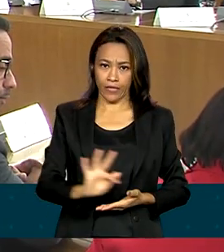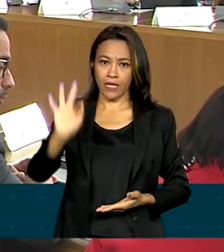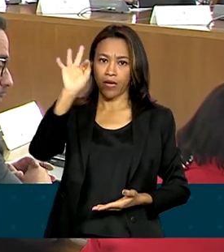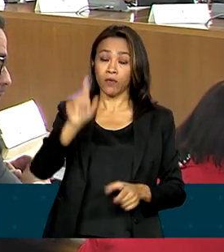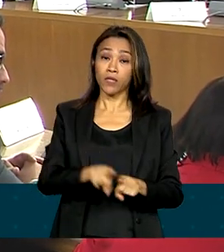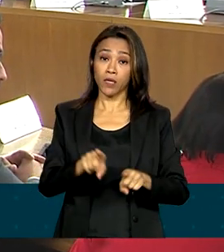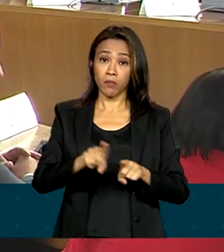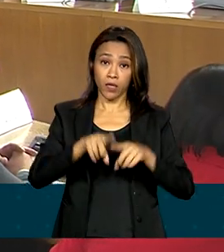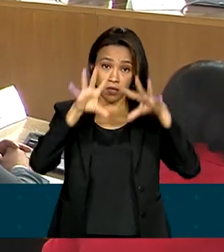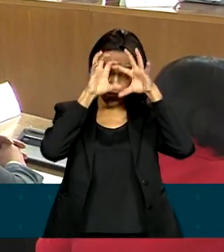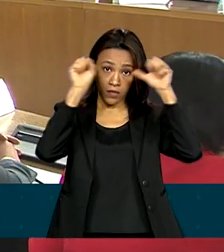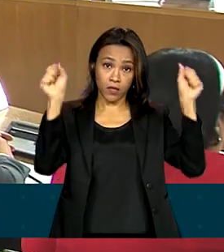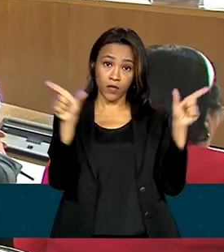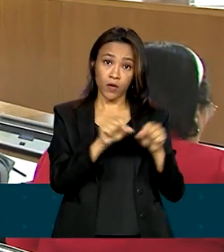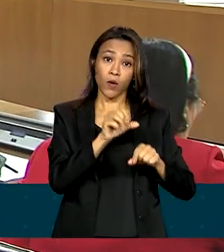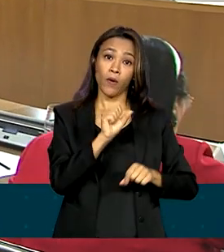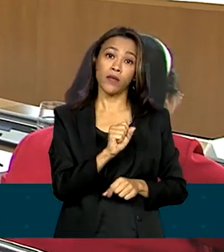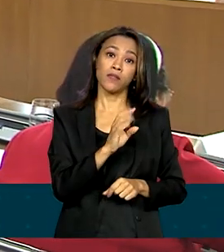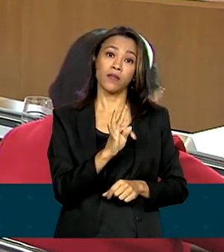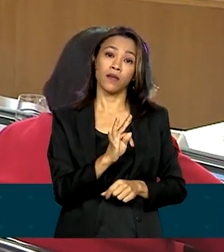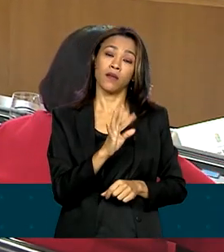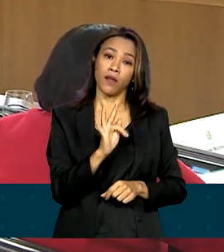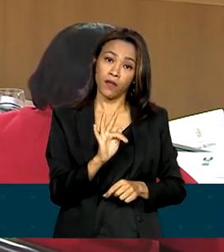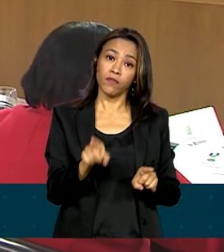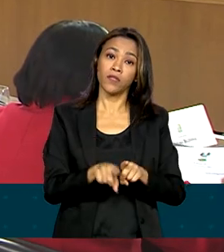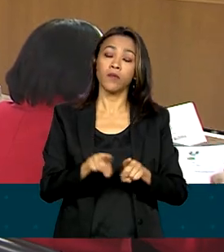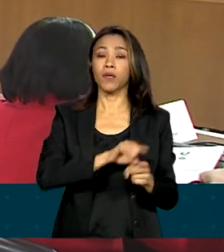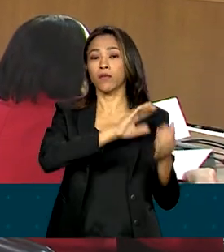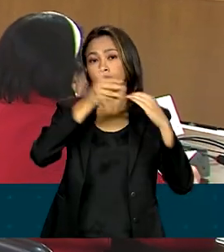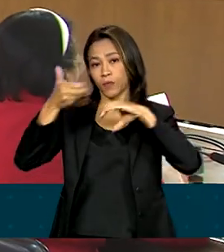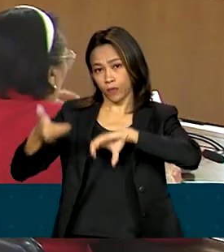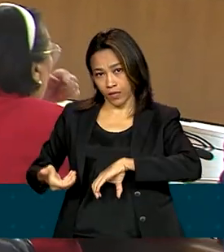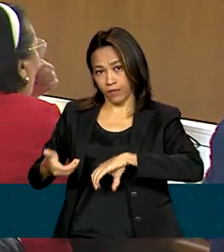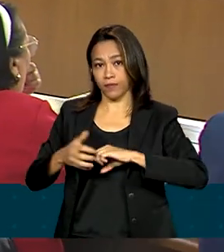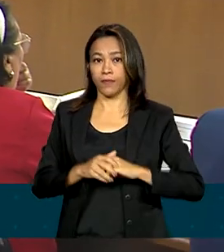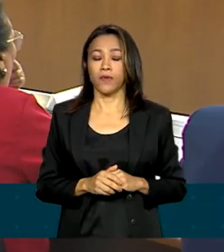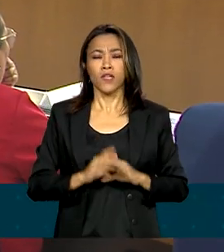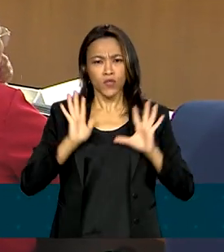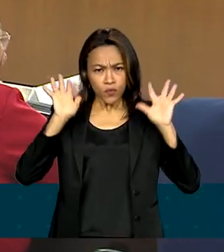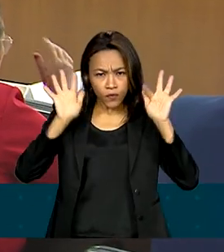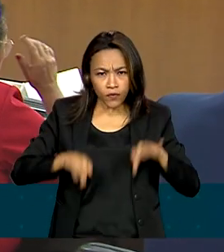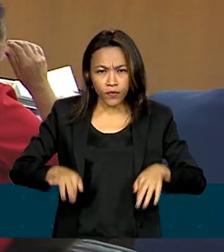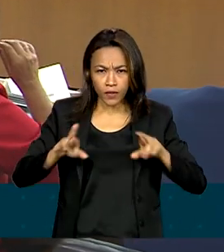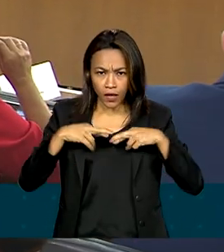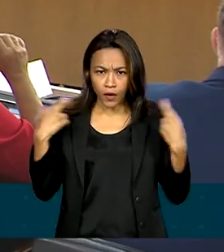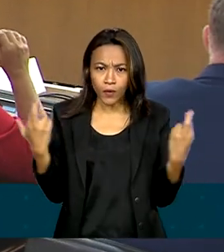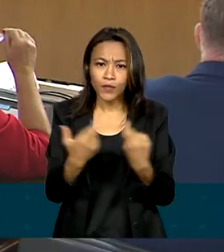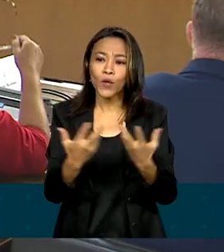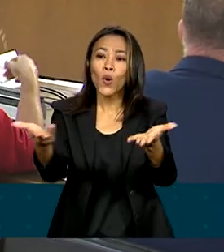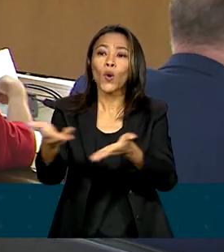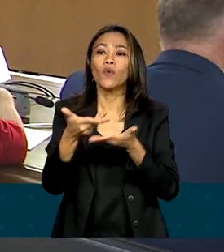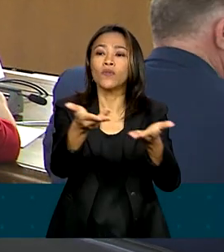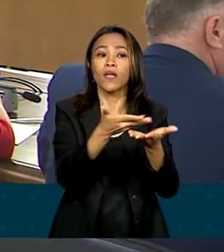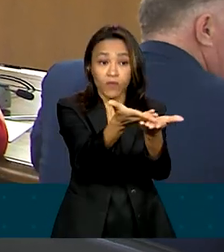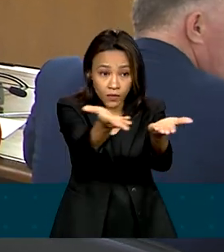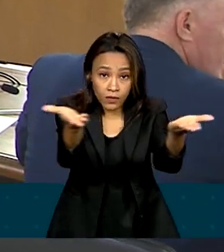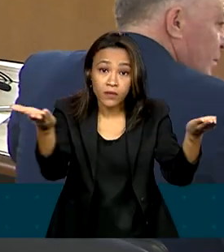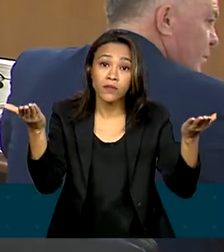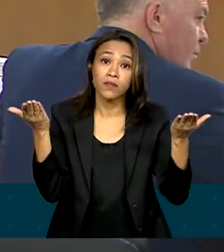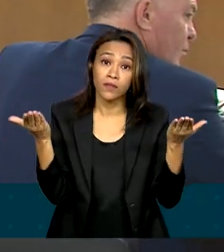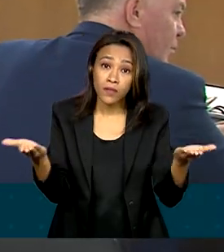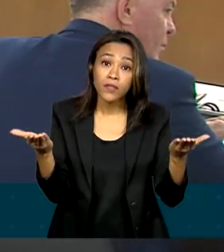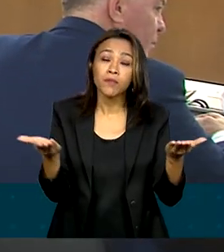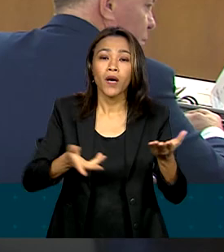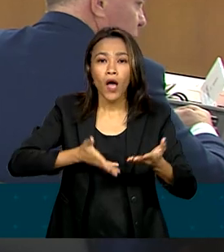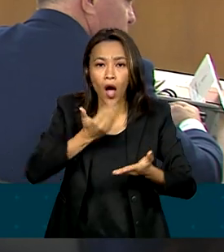Supremo Tribunal Federal e ao Congresso Nacional. Então, e ao final da reunião, a gente quer convidar todas as governadoras e governadores para